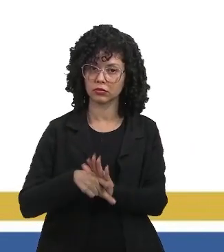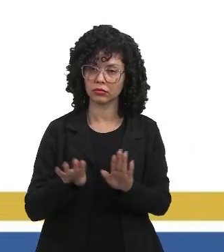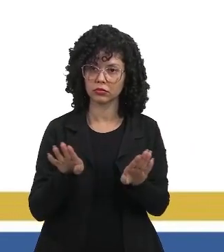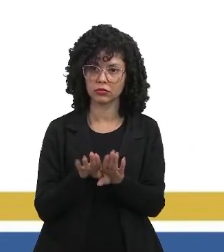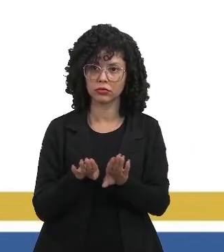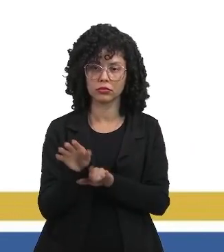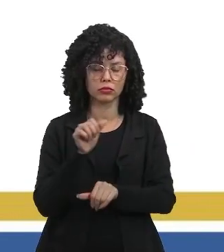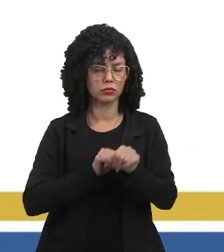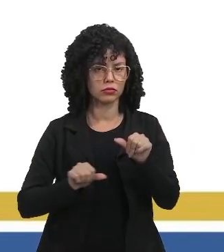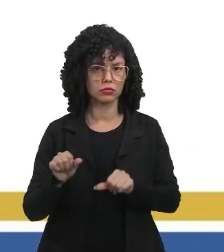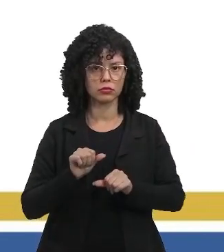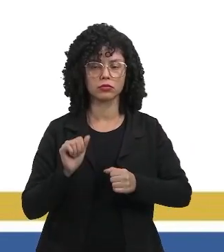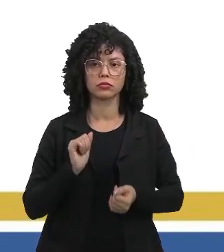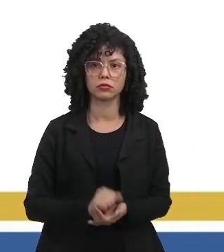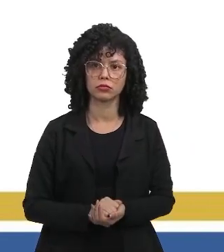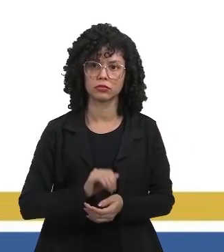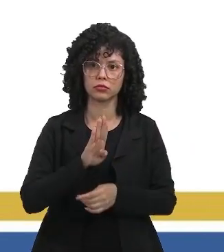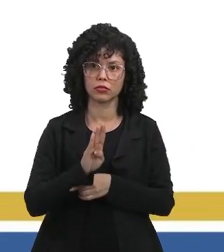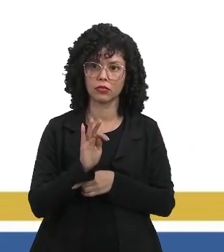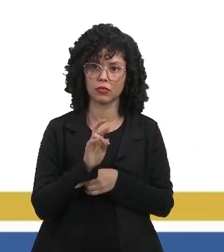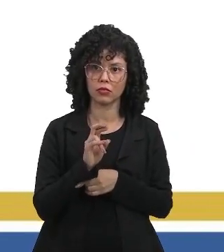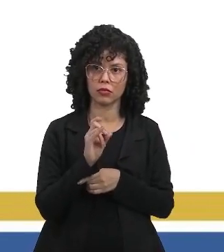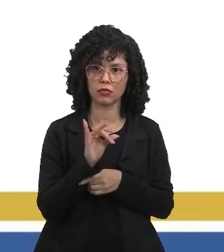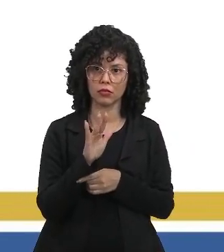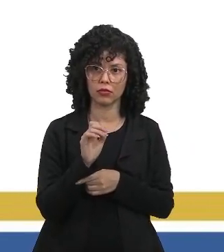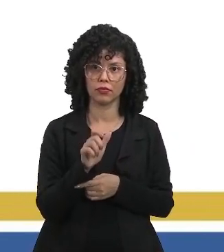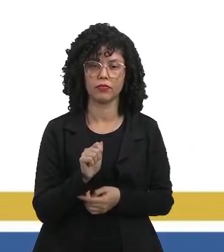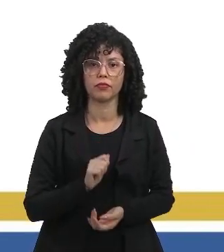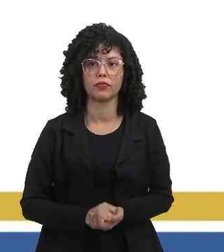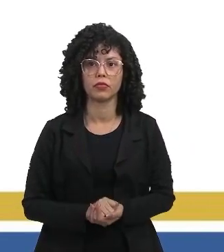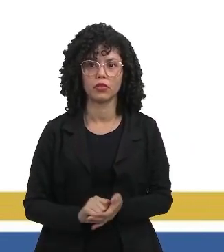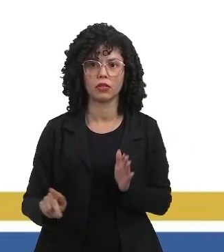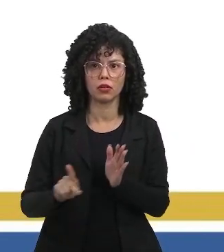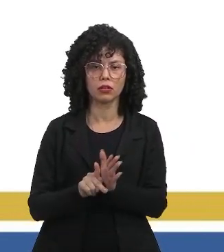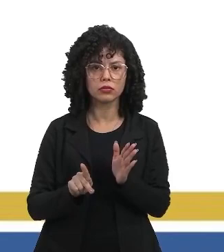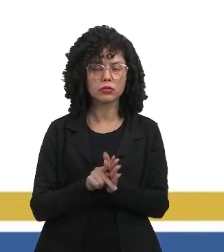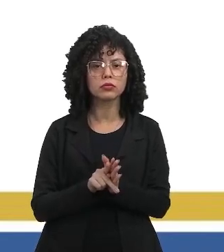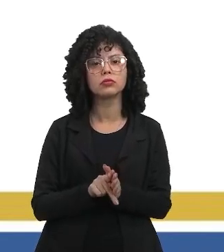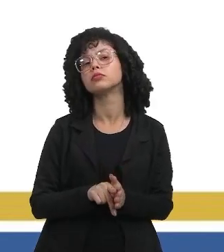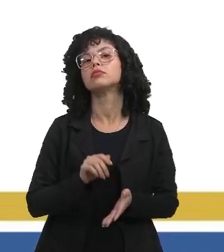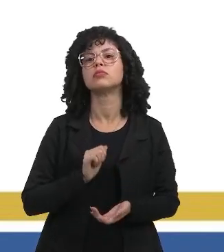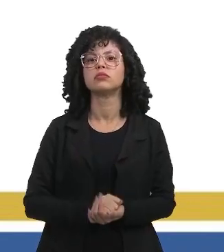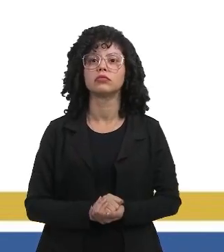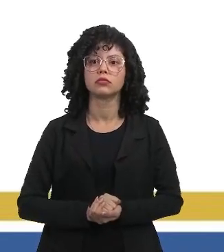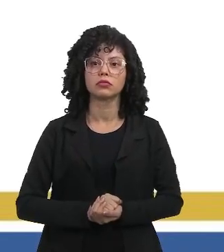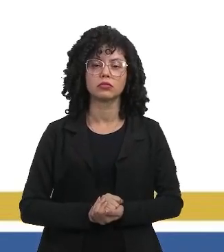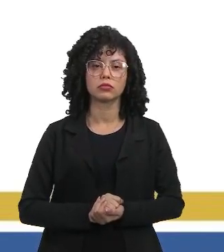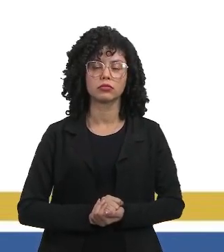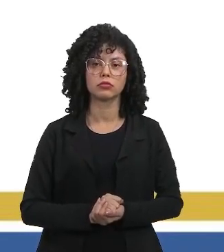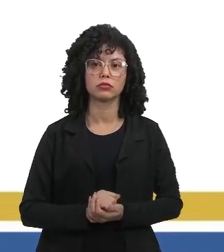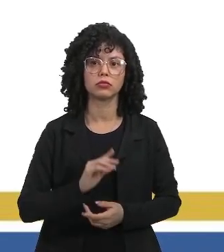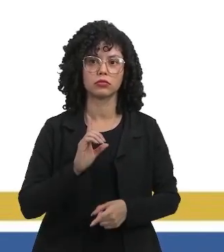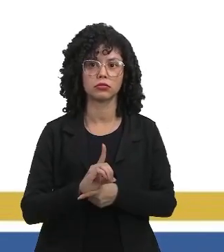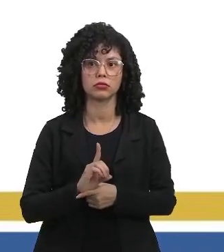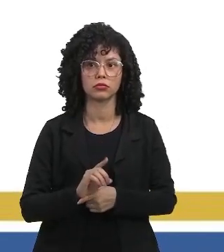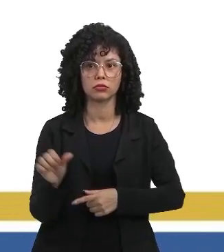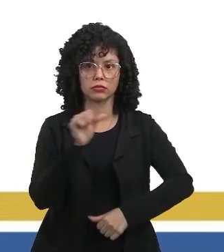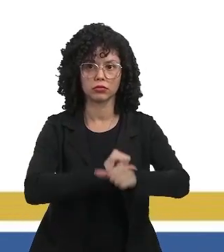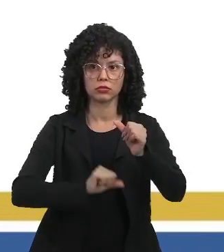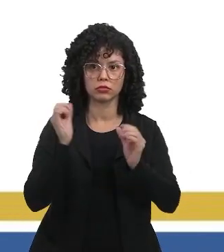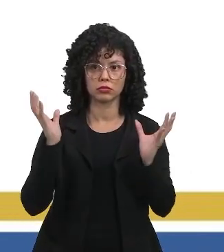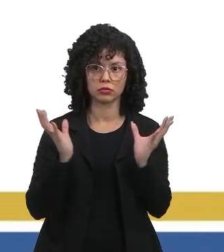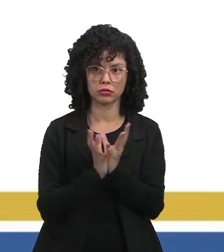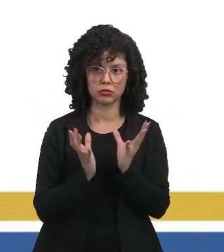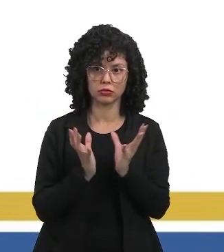fazer pessoal com que ela seja biodegradável dentro dessas condições aí dos microorganismos tá D alterar o